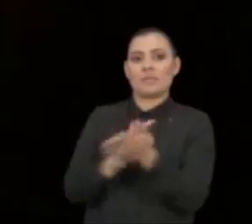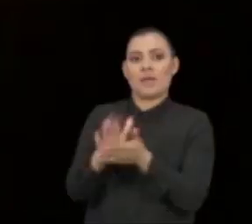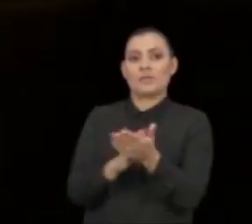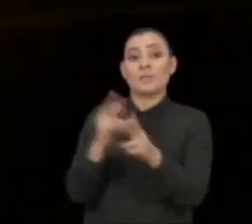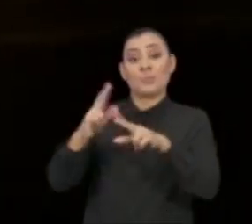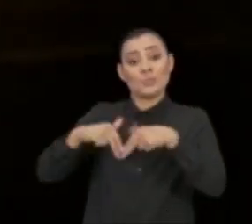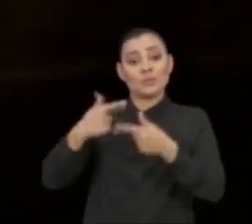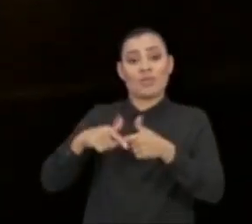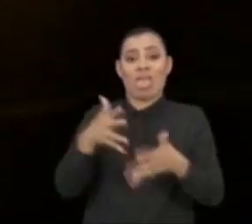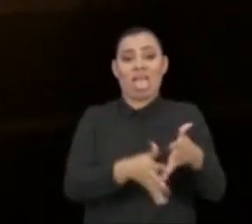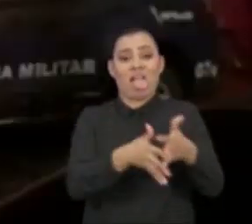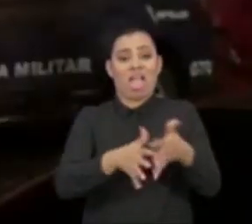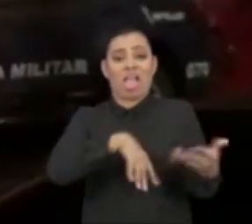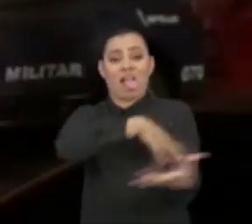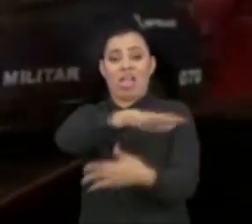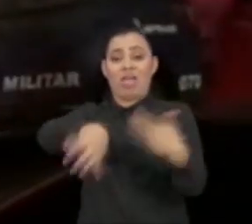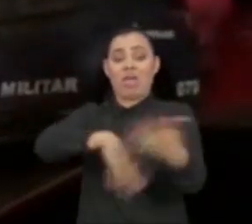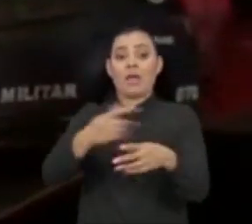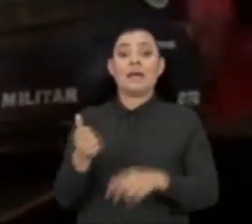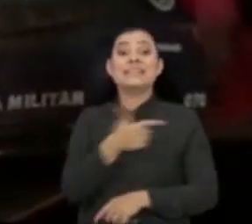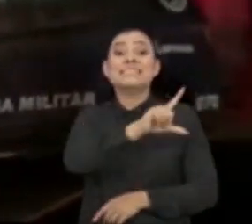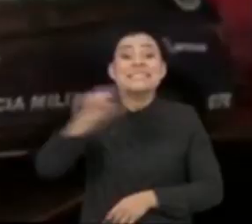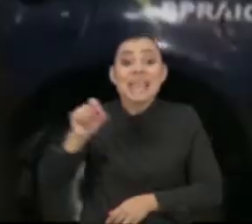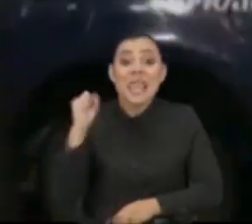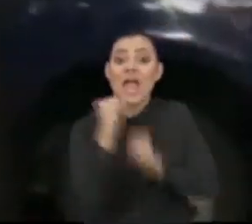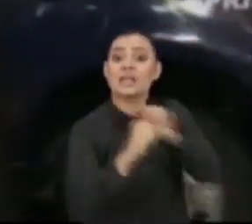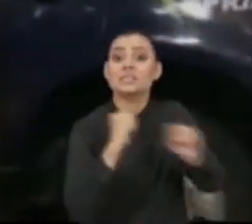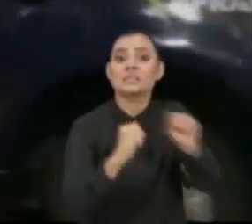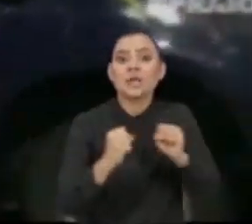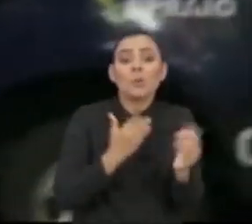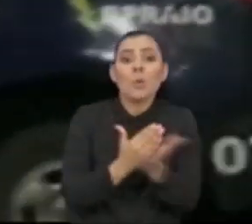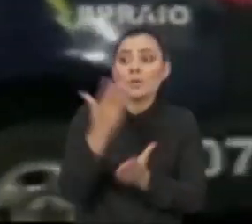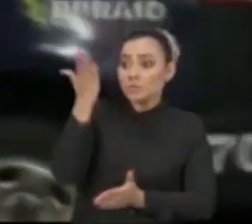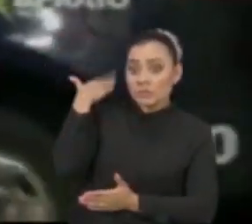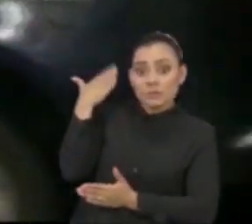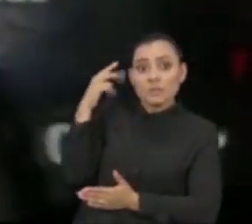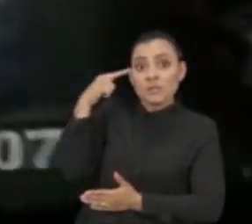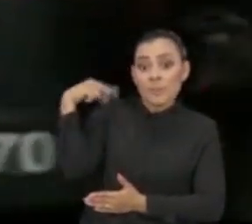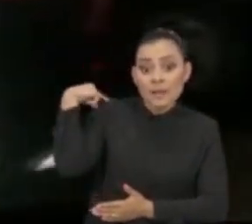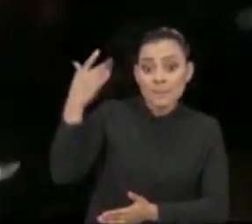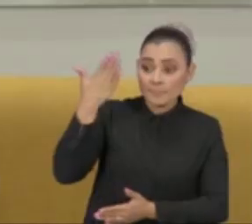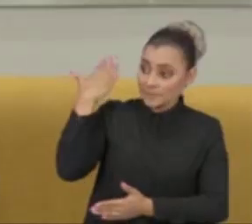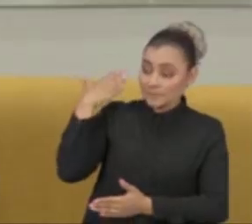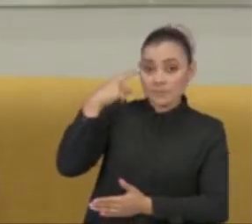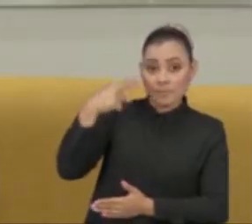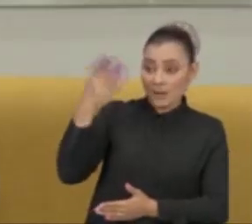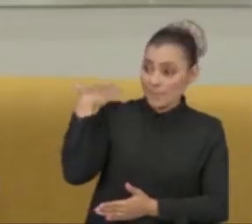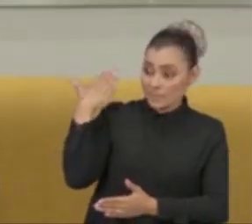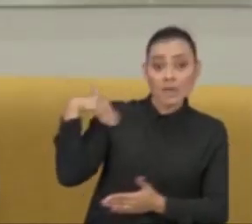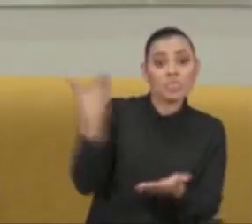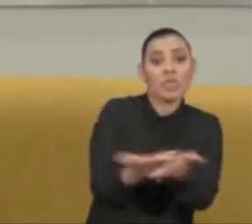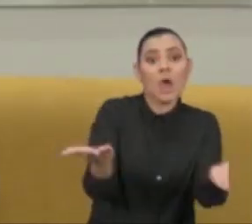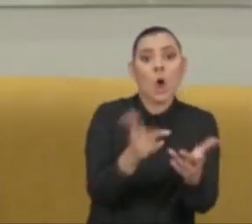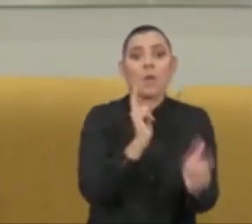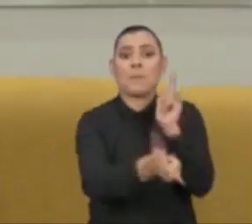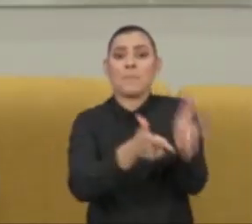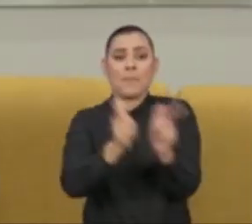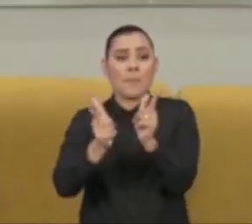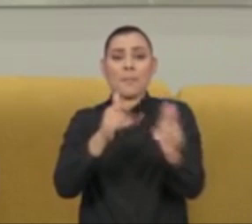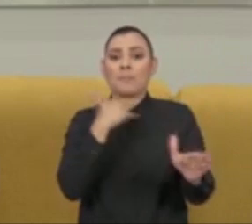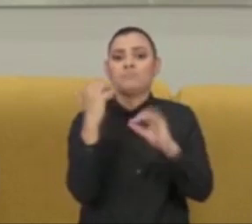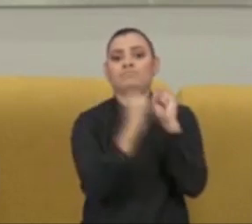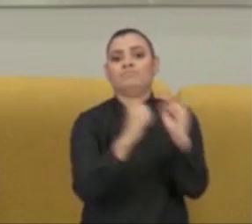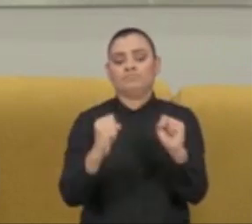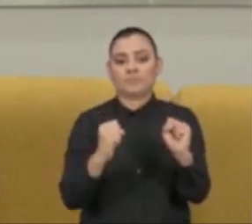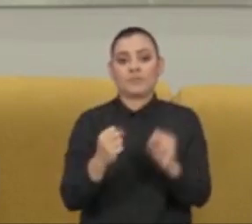motim. Mais de 100 assassinatos foram registrados desde o início da paralisação da PM. Após 14